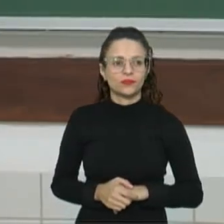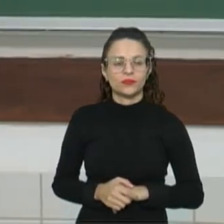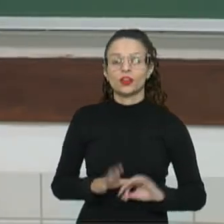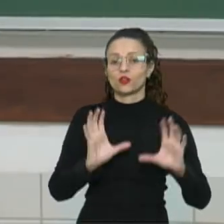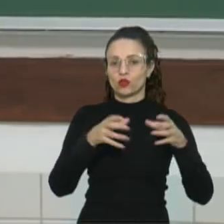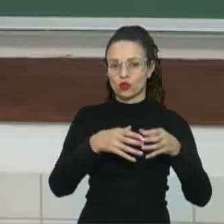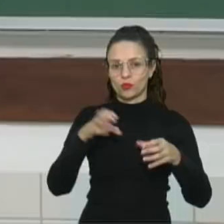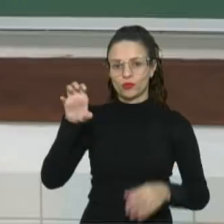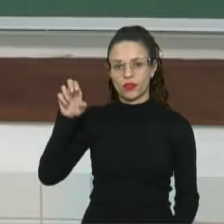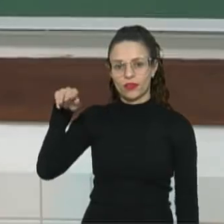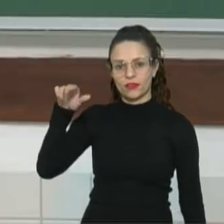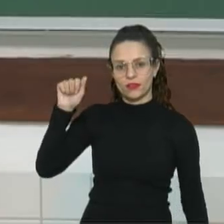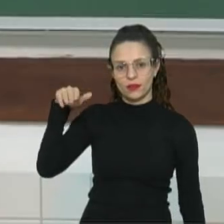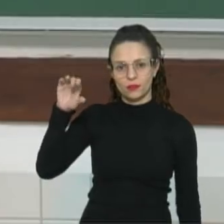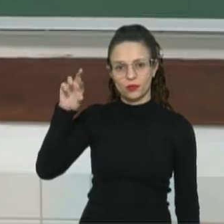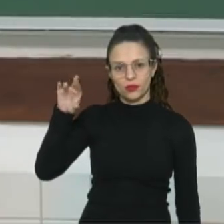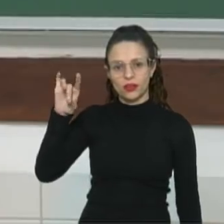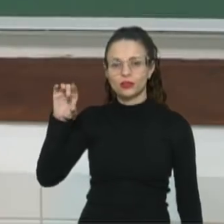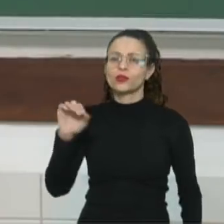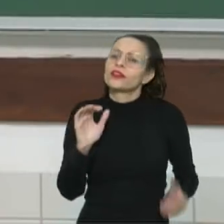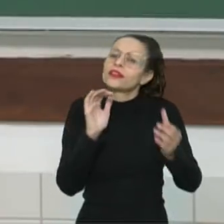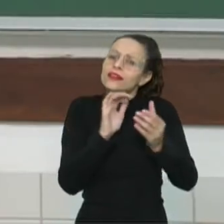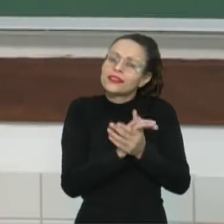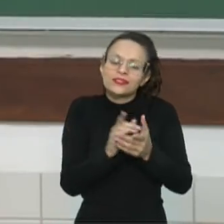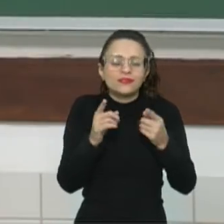Enamorados, né, que a prof já falou, casal,